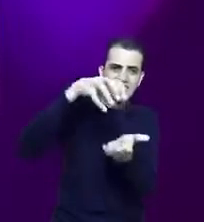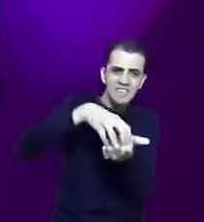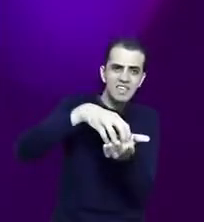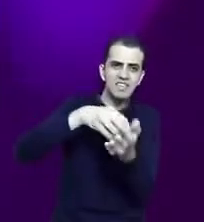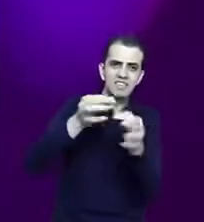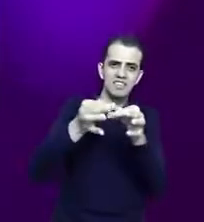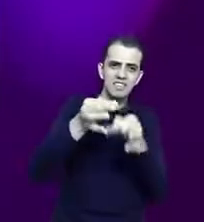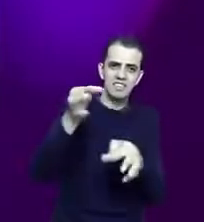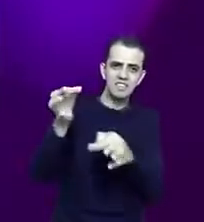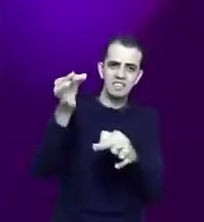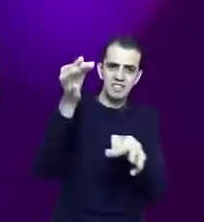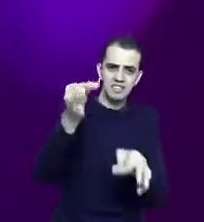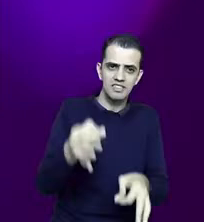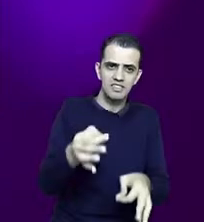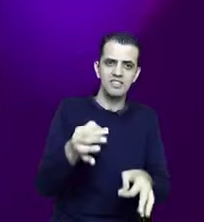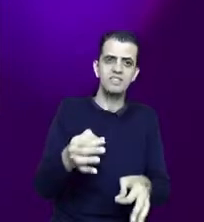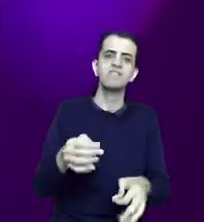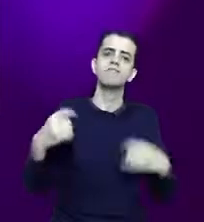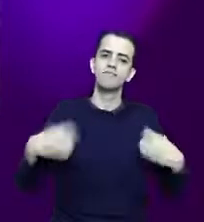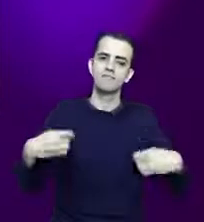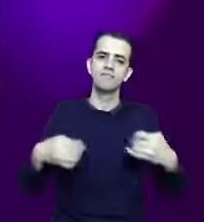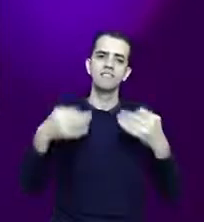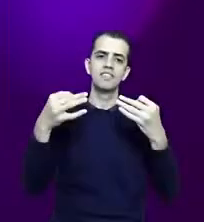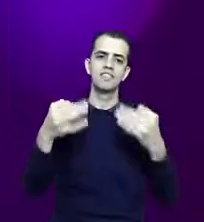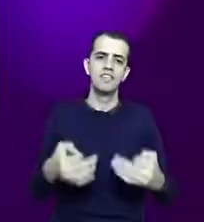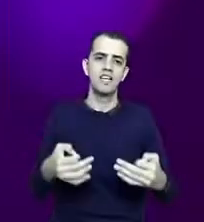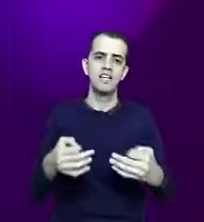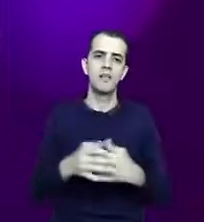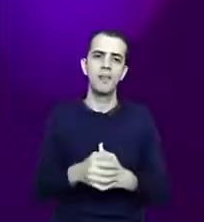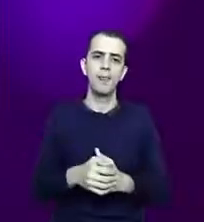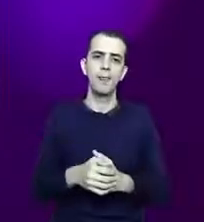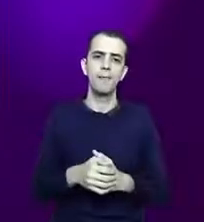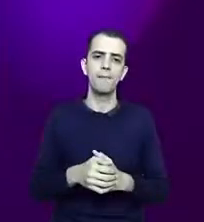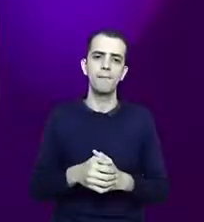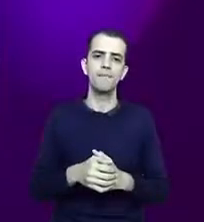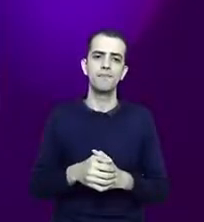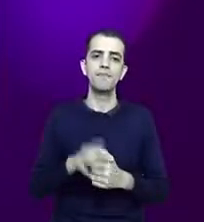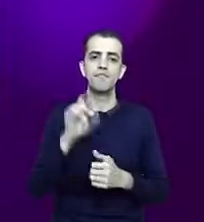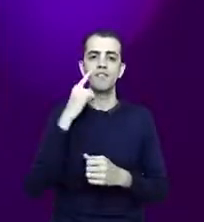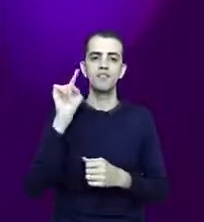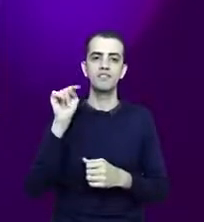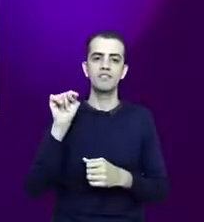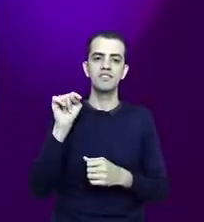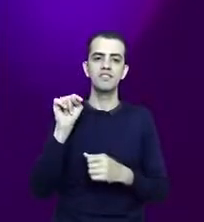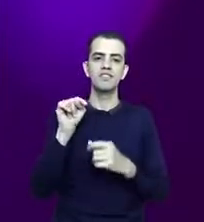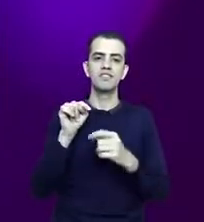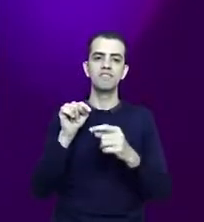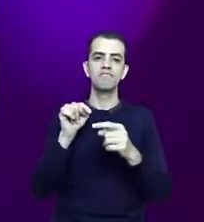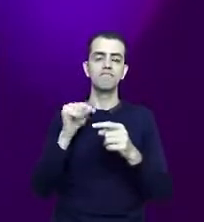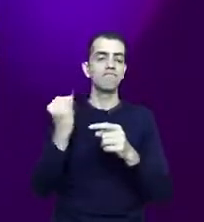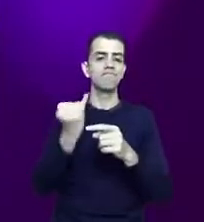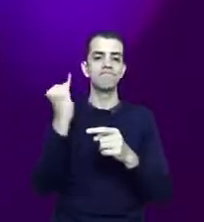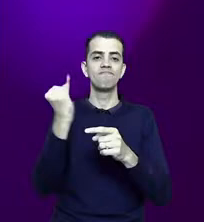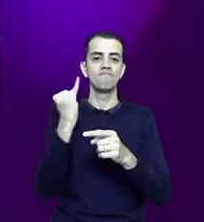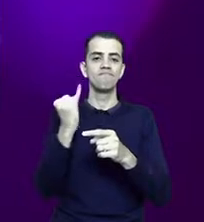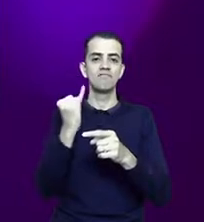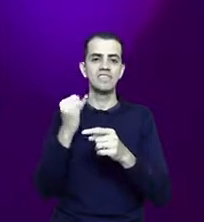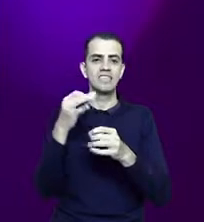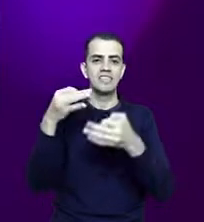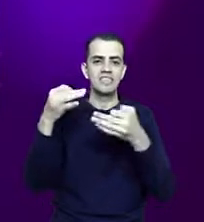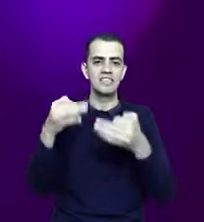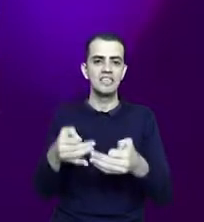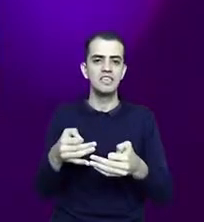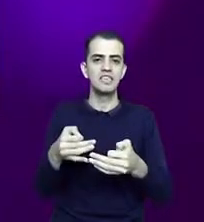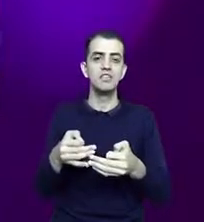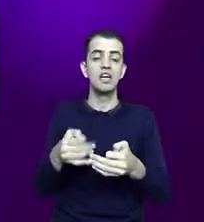esse posicionamento desse fio, onde a gente pode visualizar o modelo anatômico. Então, dessa forma, a gente tenta fazer o